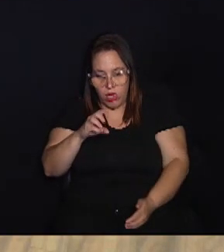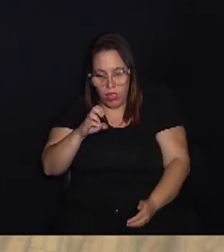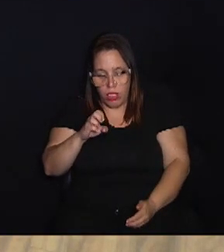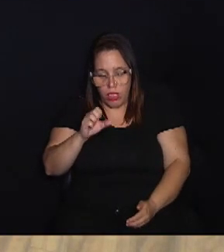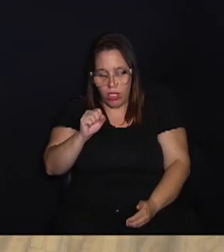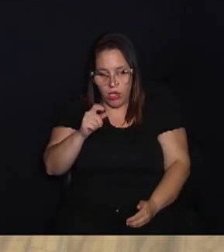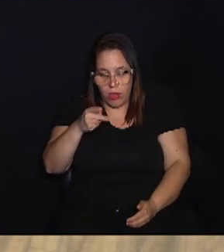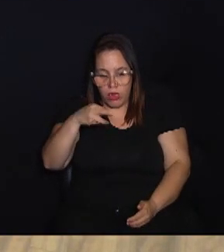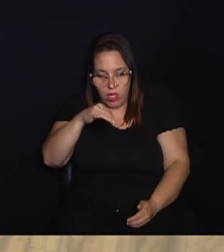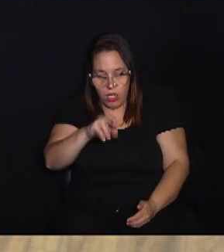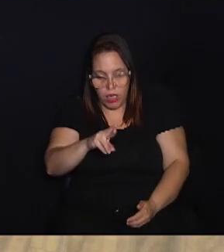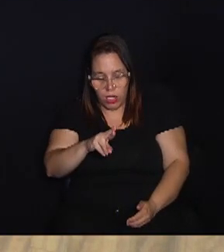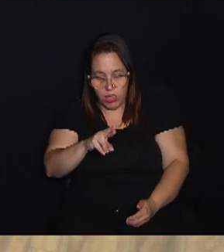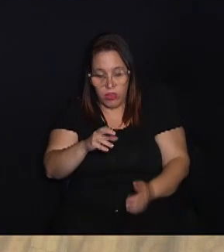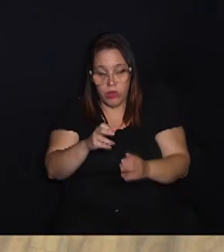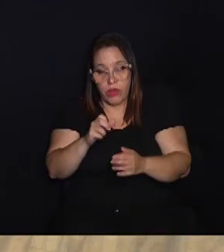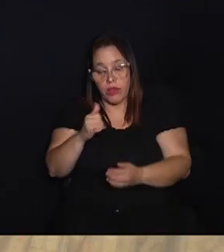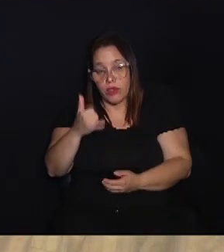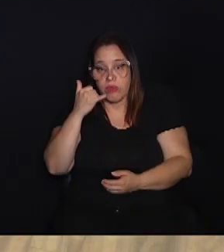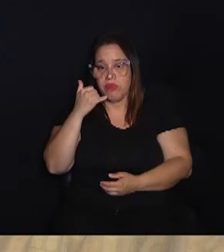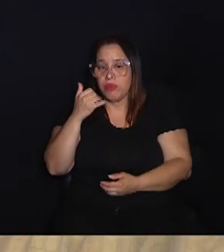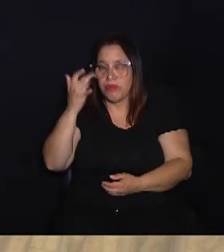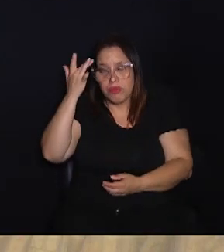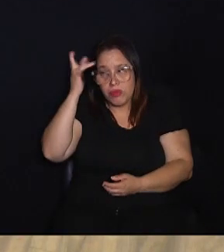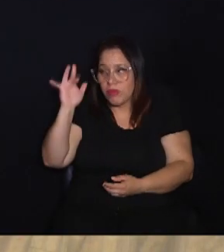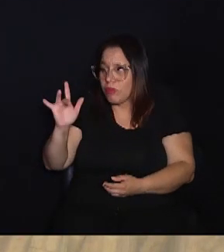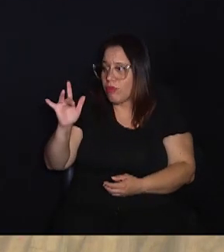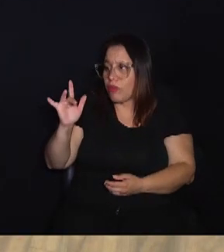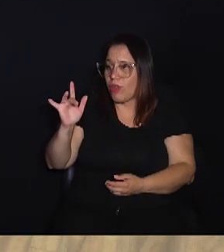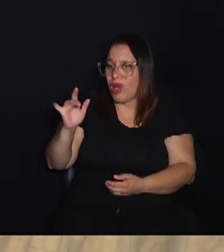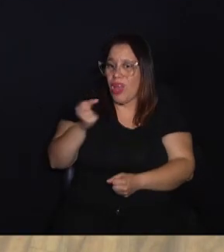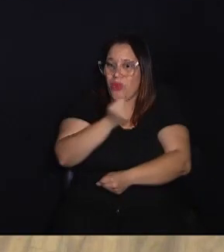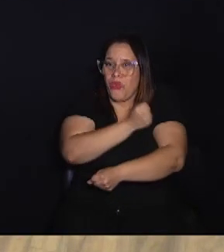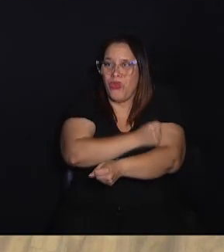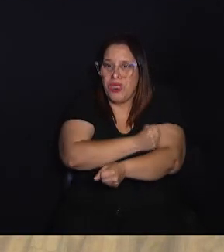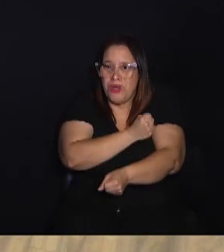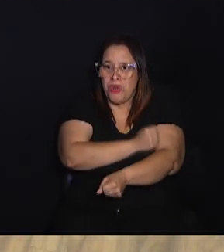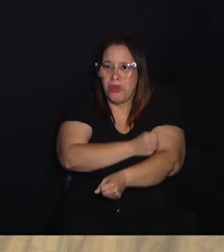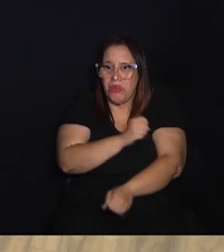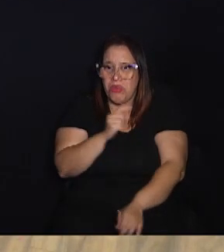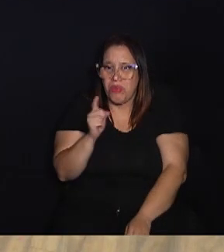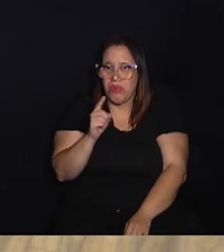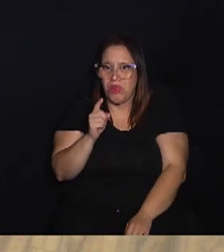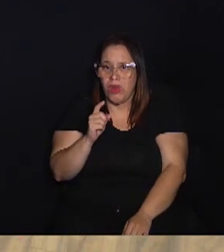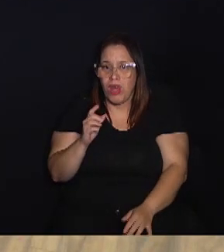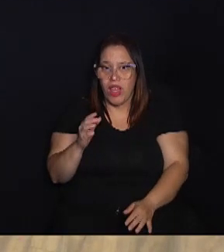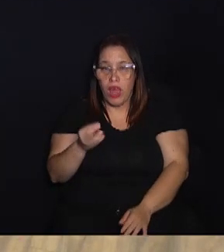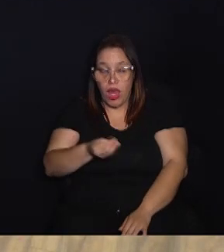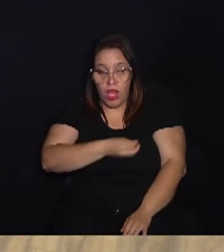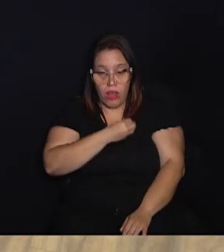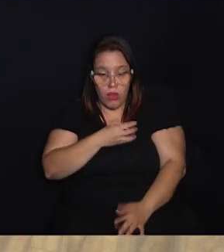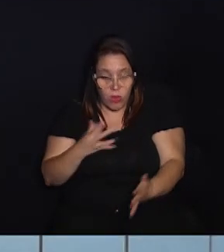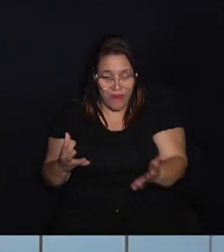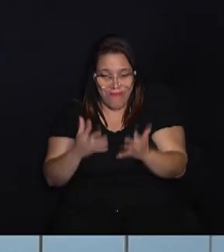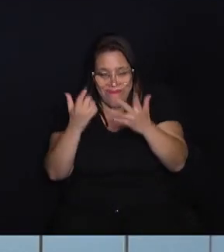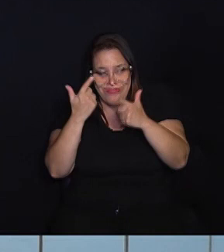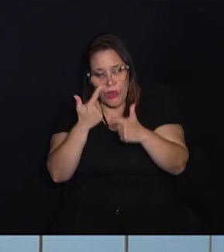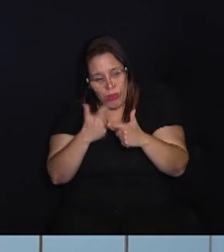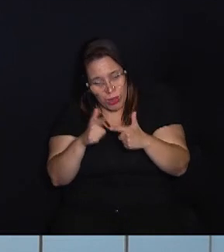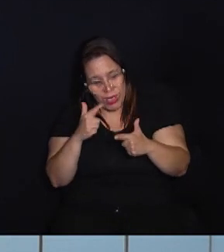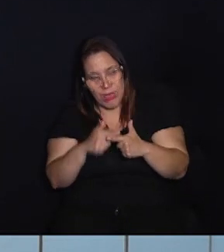Olha, Gabriel, na verdade eu nem sei dizer se isso realmente é um vício, né? É um estilo de vida, esse que é um problema,